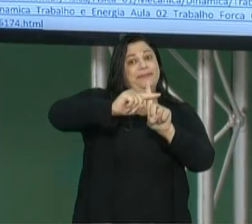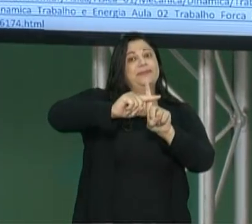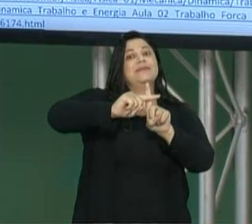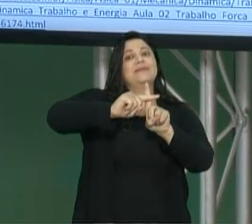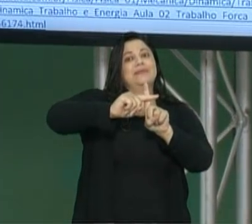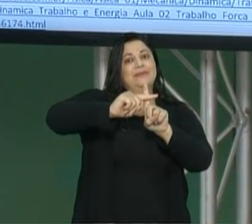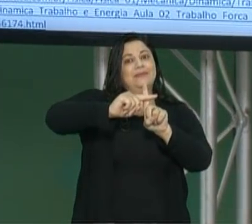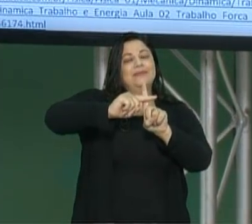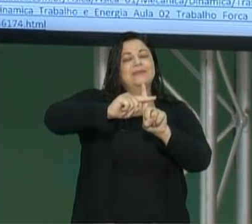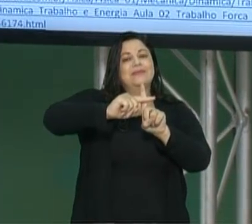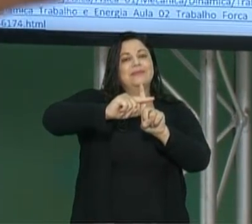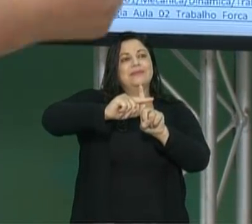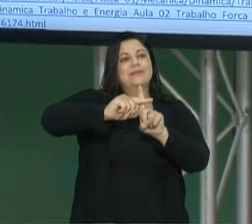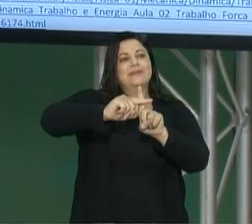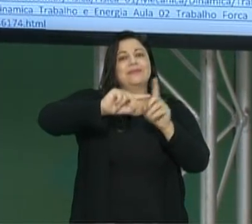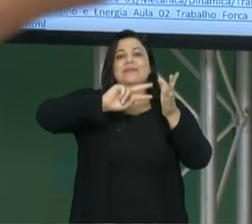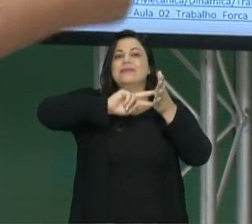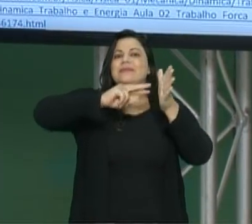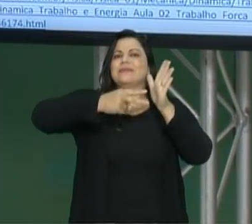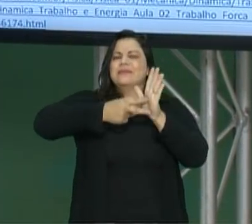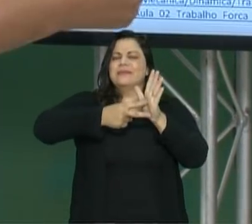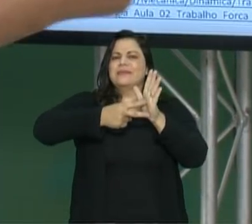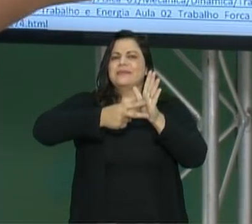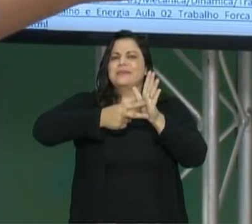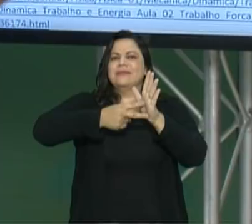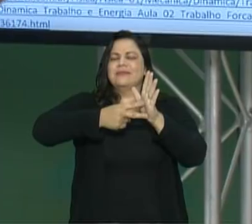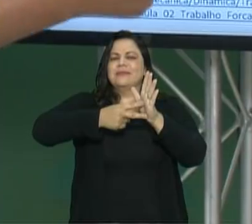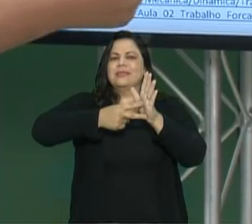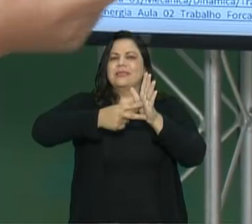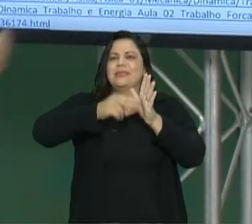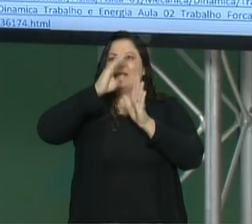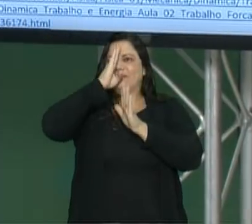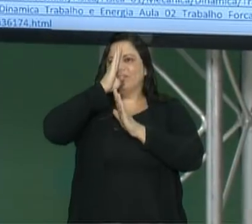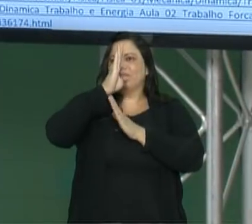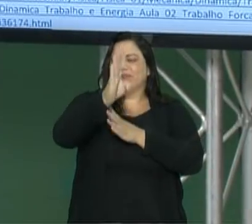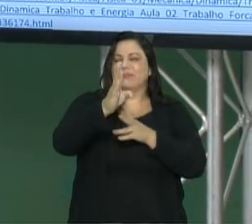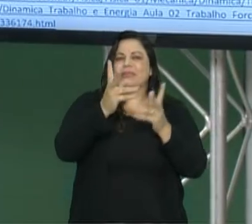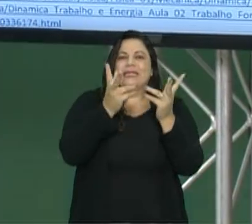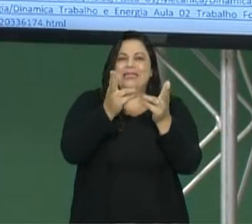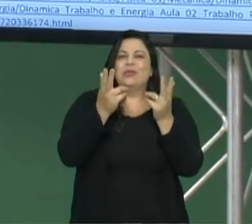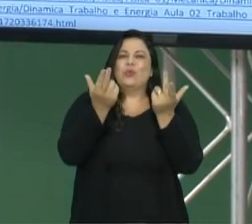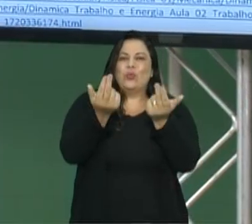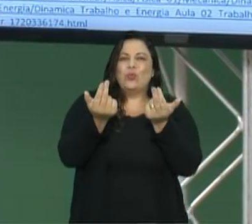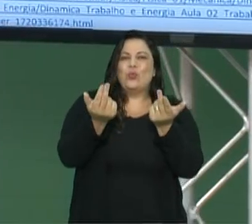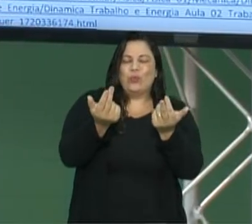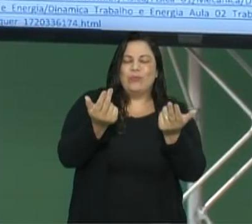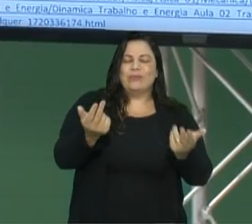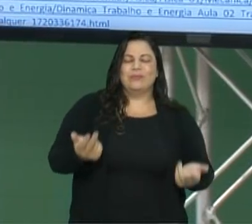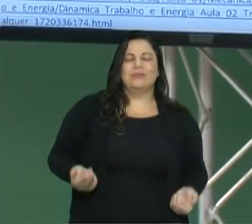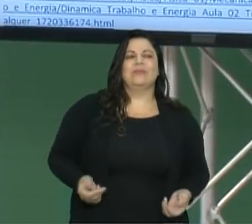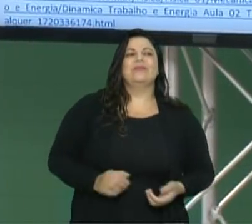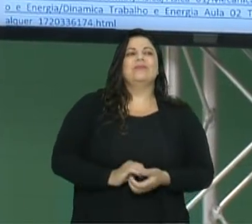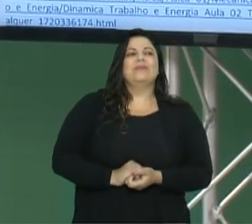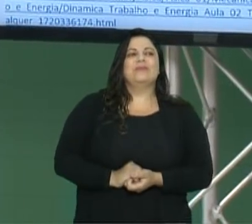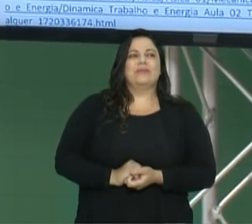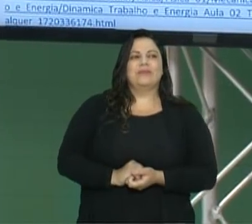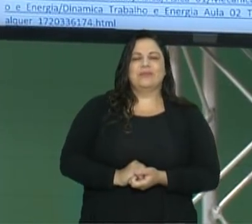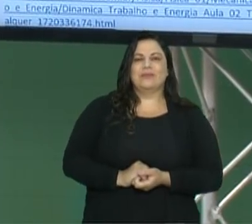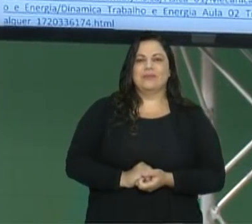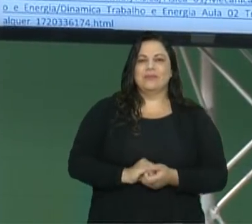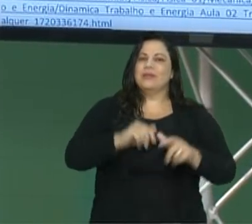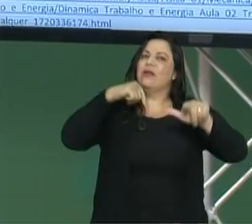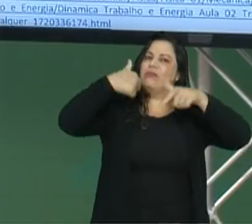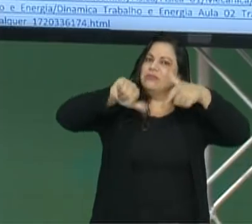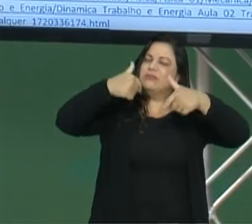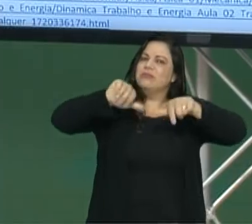olha. Isso que significa que ele está na mesma direção do deslocamento, certo? Então, a gente pode dizer que esse trabalho